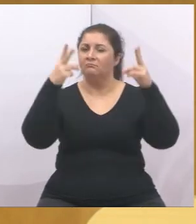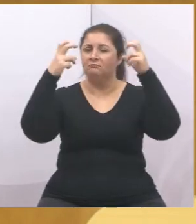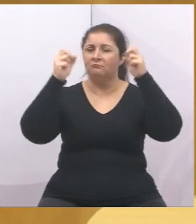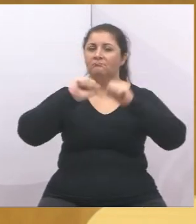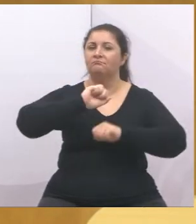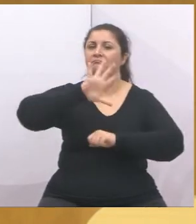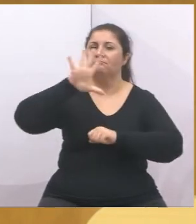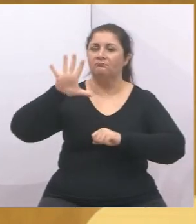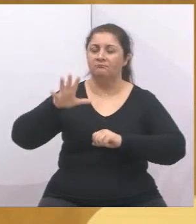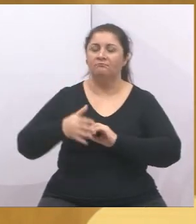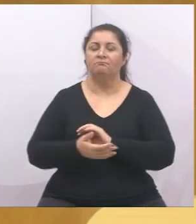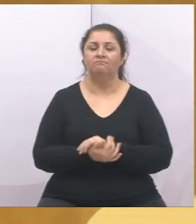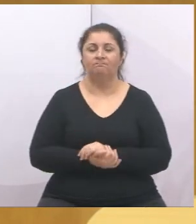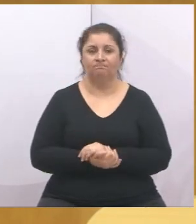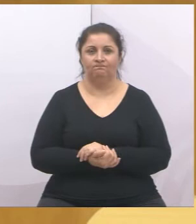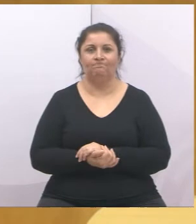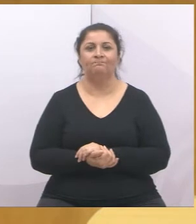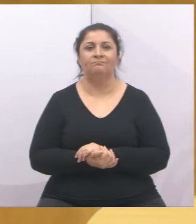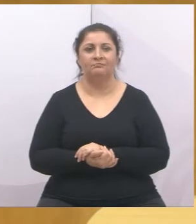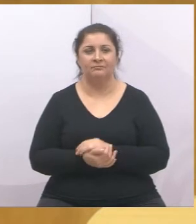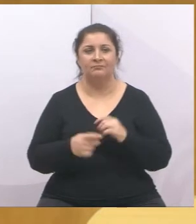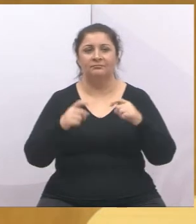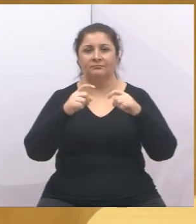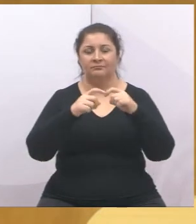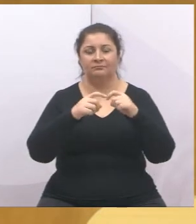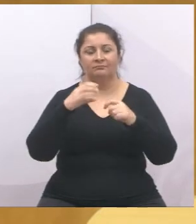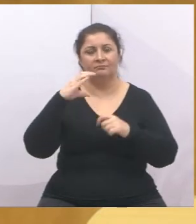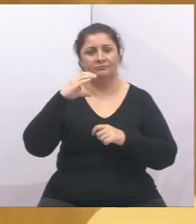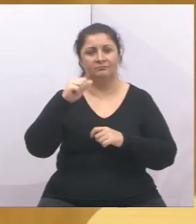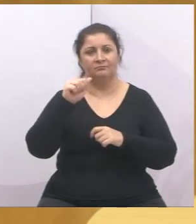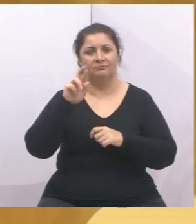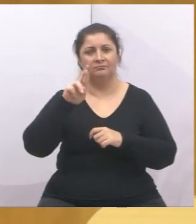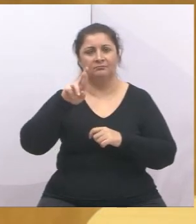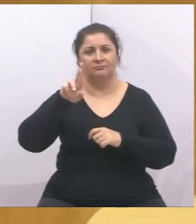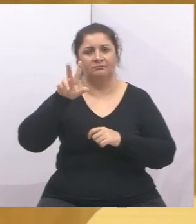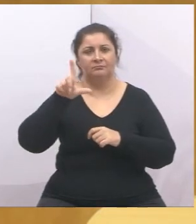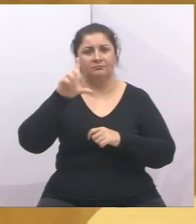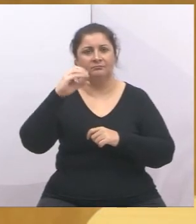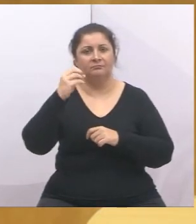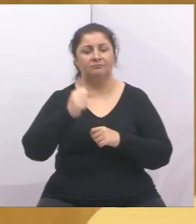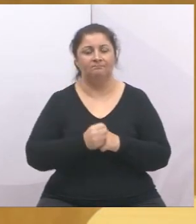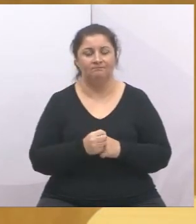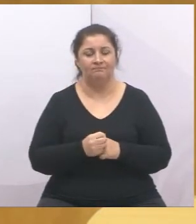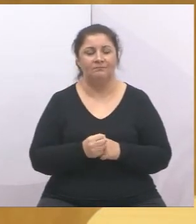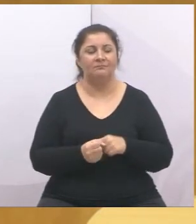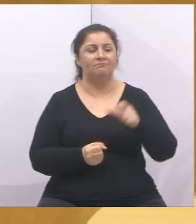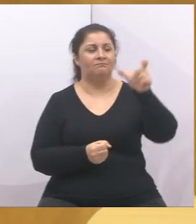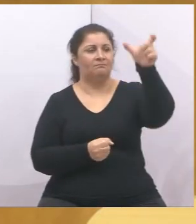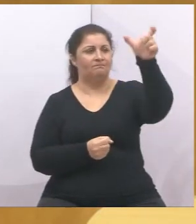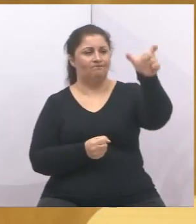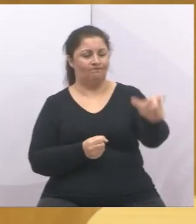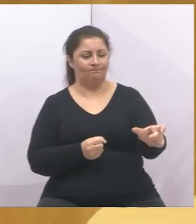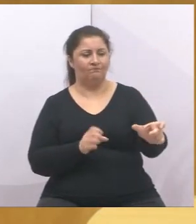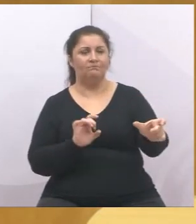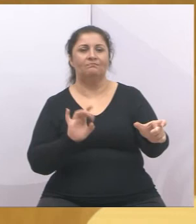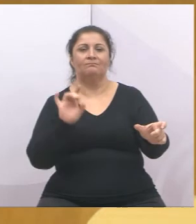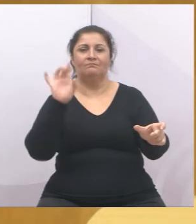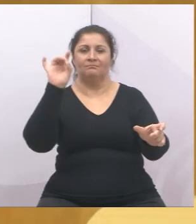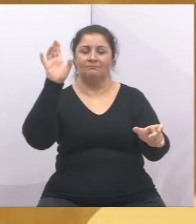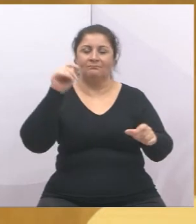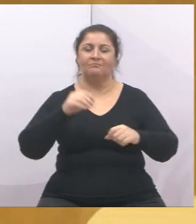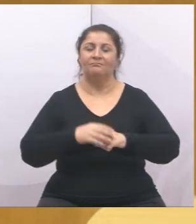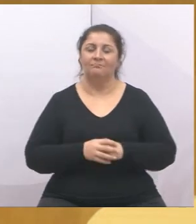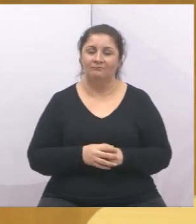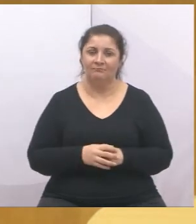claramente, vereador Rodrigo, que o doutor, na verdade, foi um grande ser humano. E aí, se ele for um grande